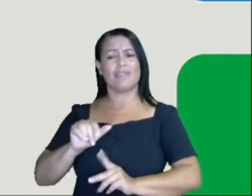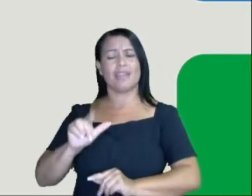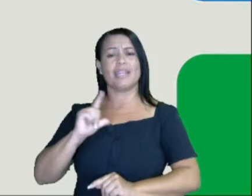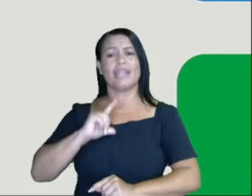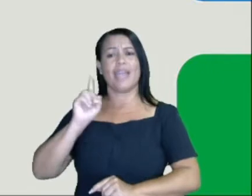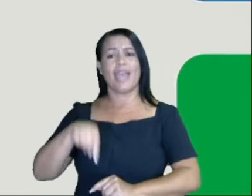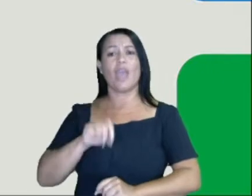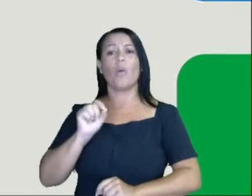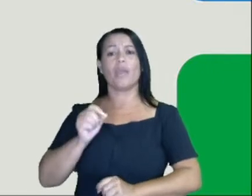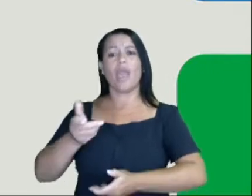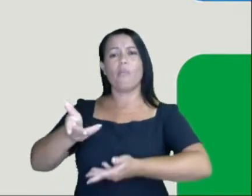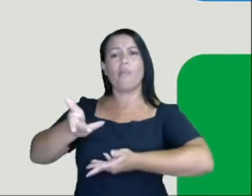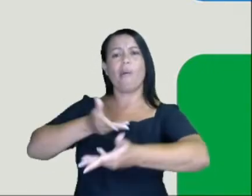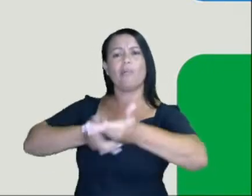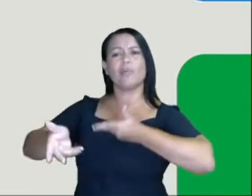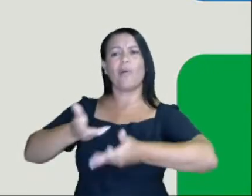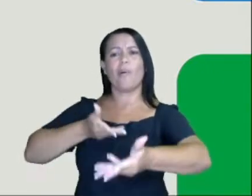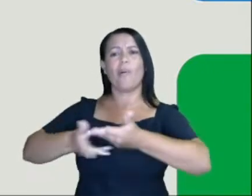protocooperação.